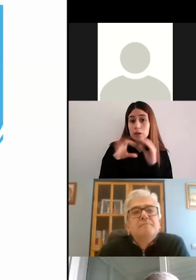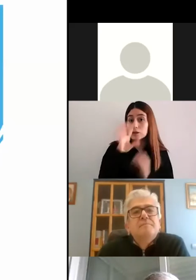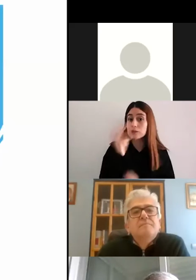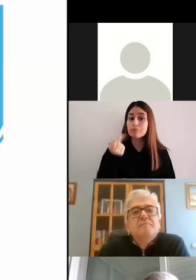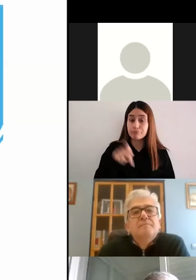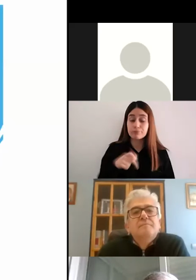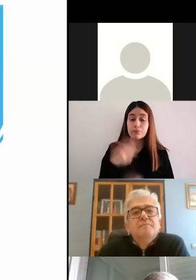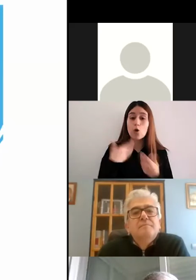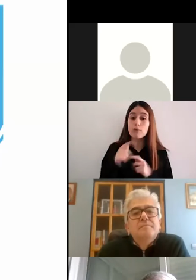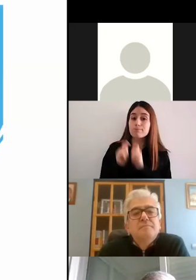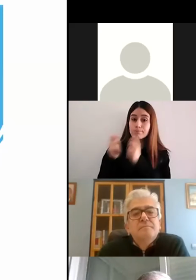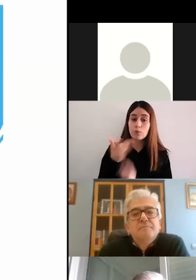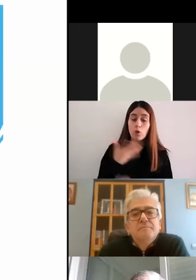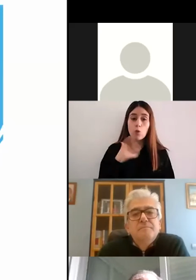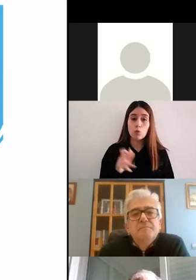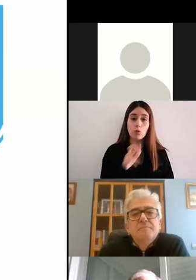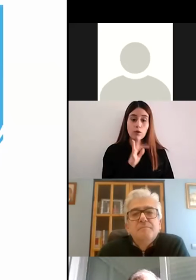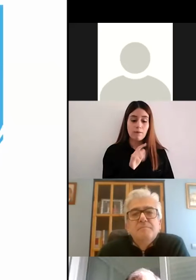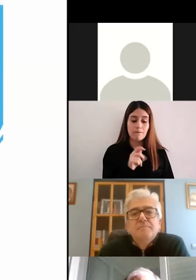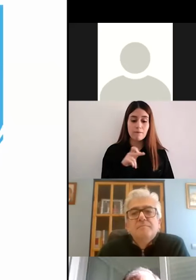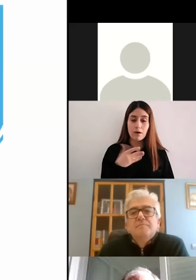ao Dr. Fernando Almeida.